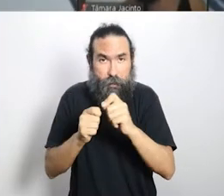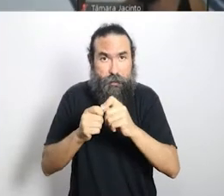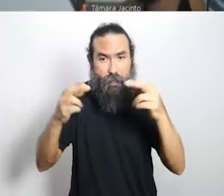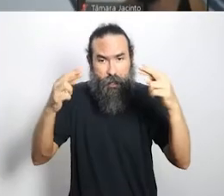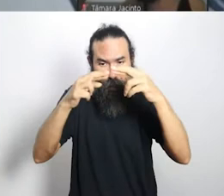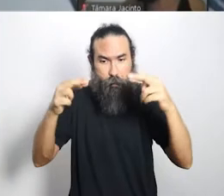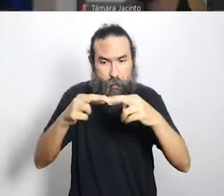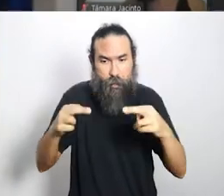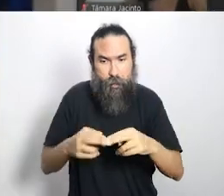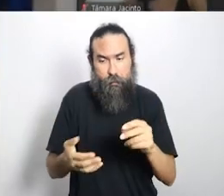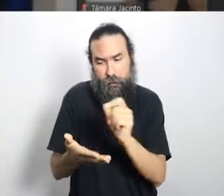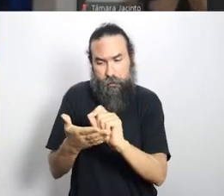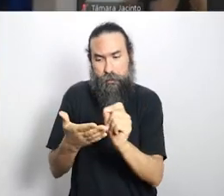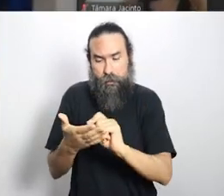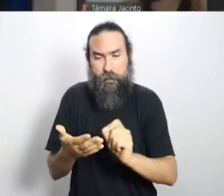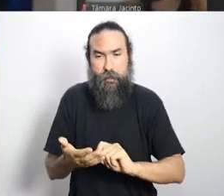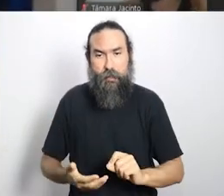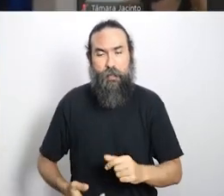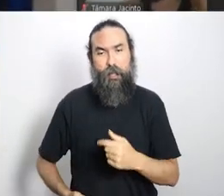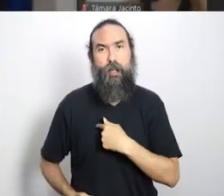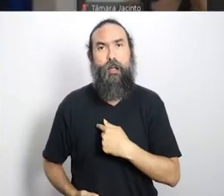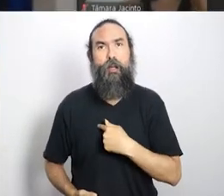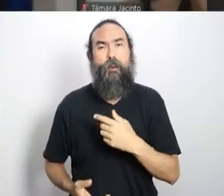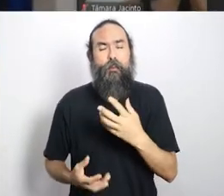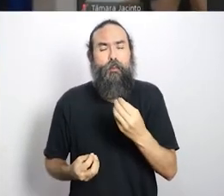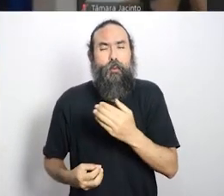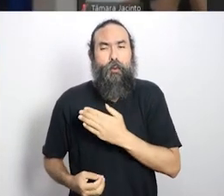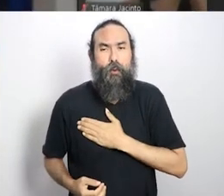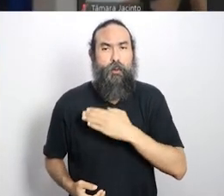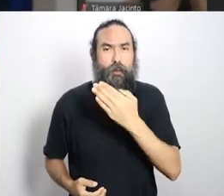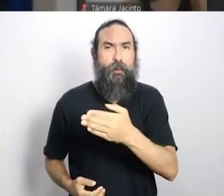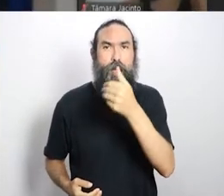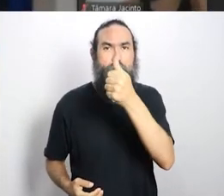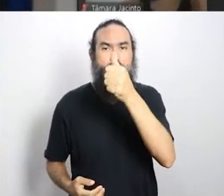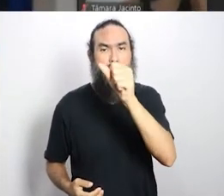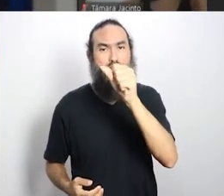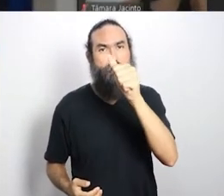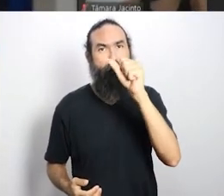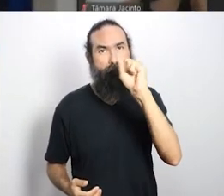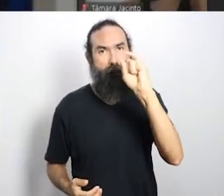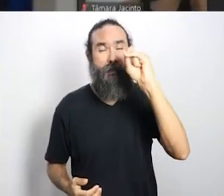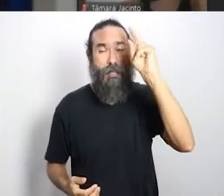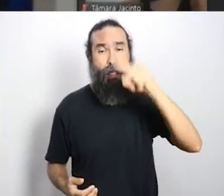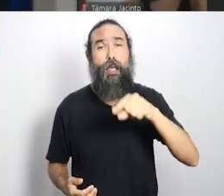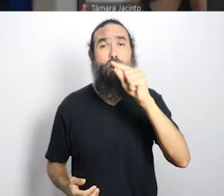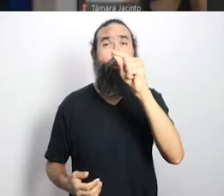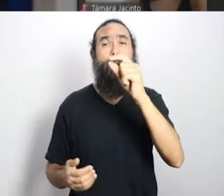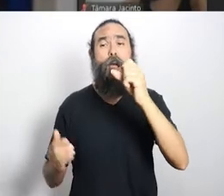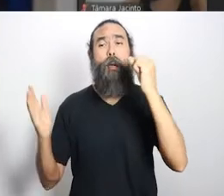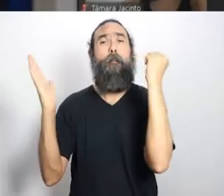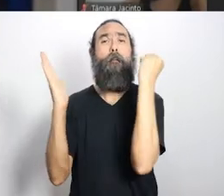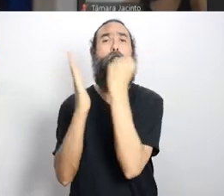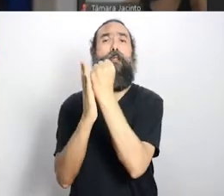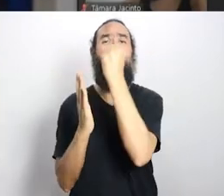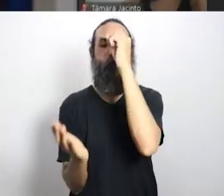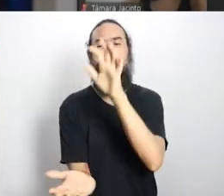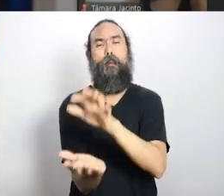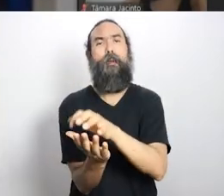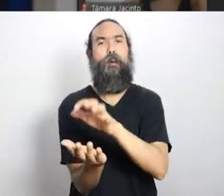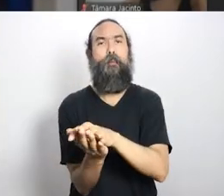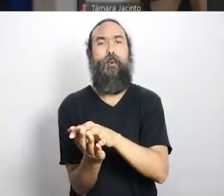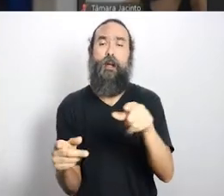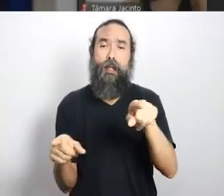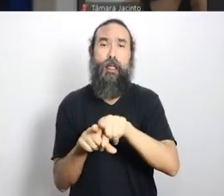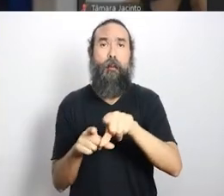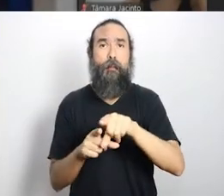viu? Você é patrimônio vivo do estado de Pernambuco, assim como o Lia também é patrimônio vivo do estado de Pernambuco, e uma coisa que me deixa muito